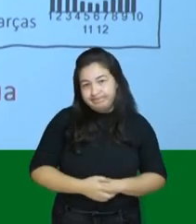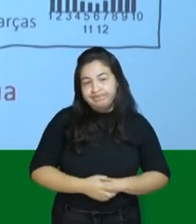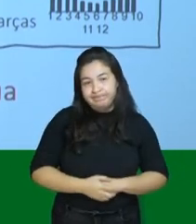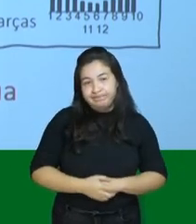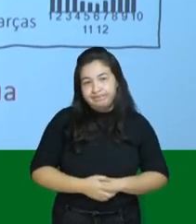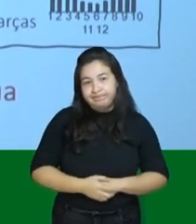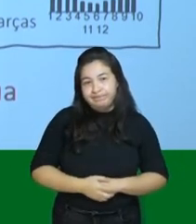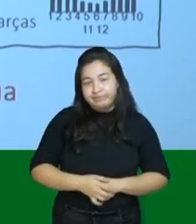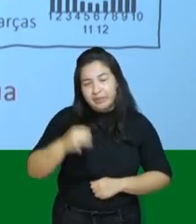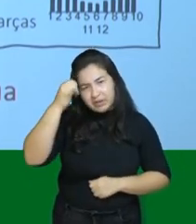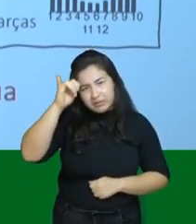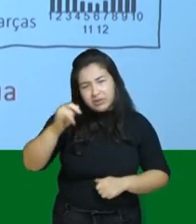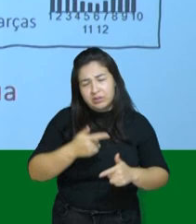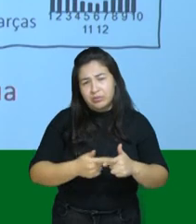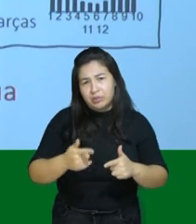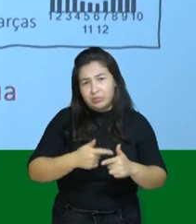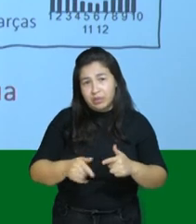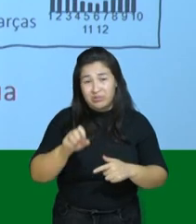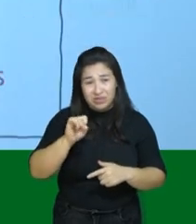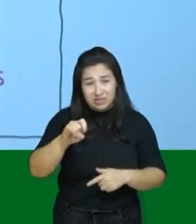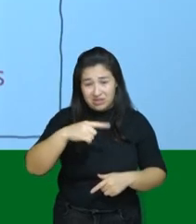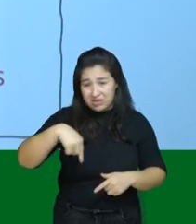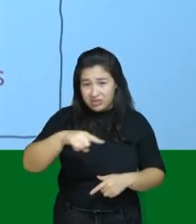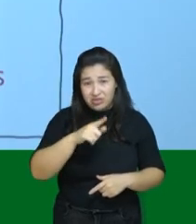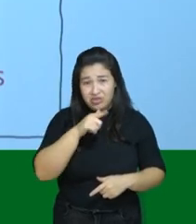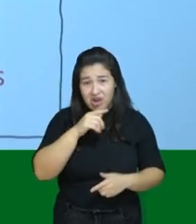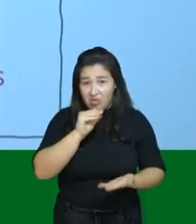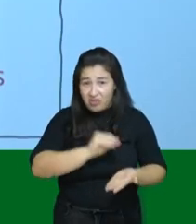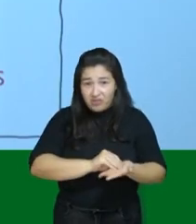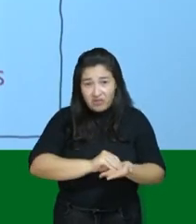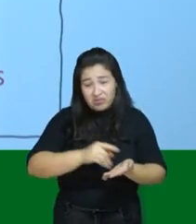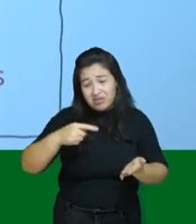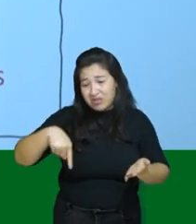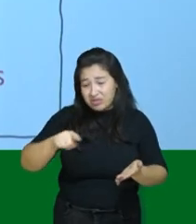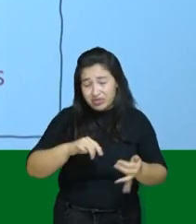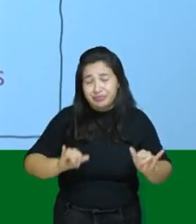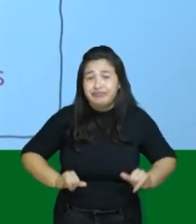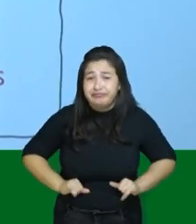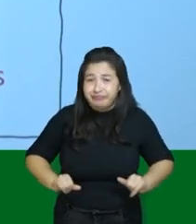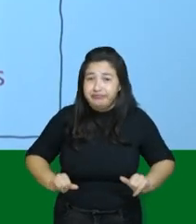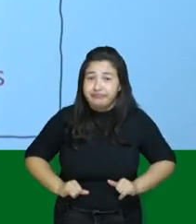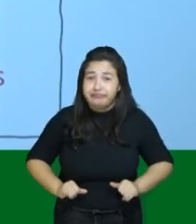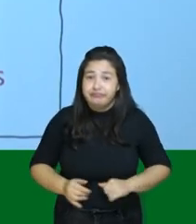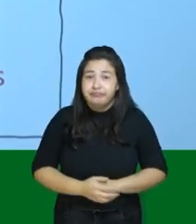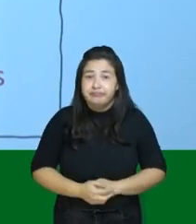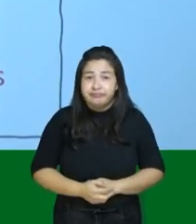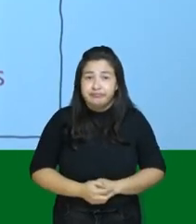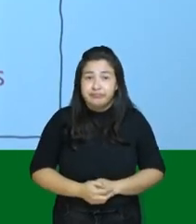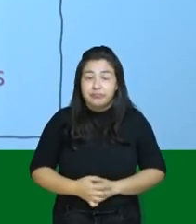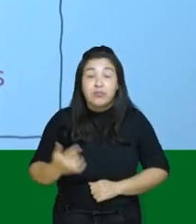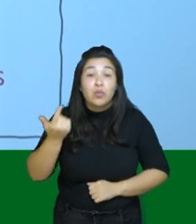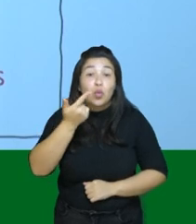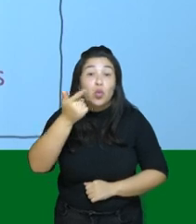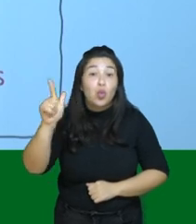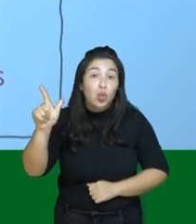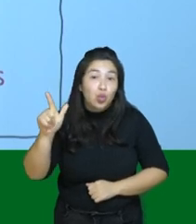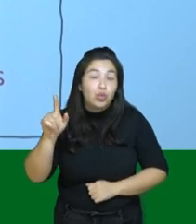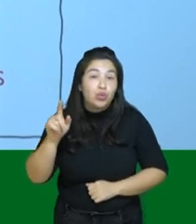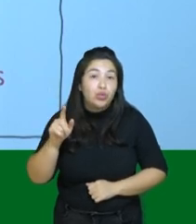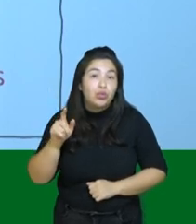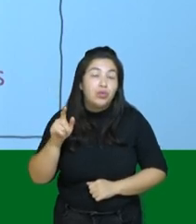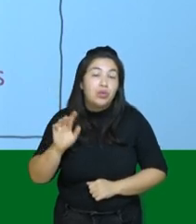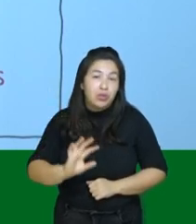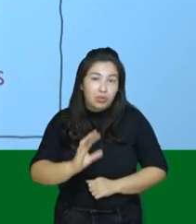devastadores que ela terá, porque a gente sem água realmente não tem condições. Tá? E outra coisa que é uma